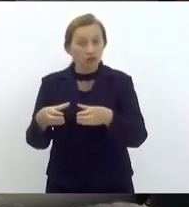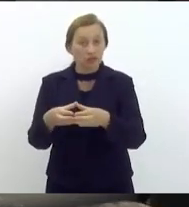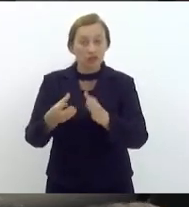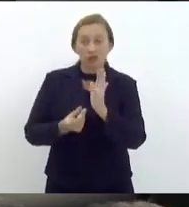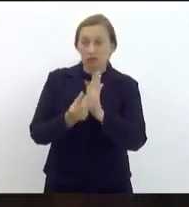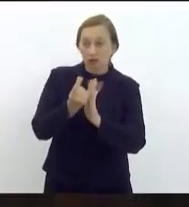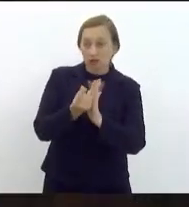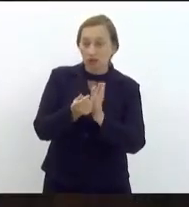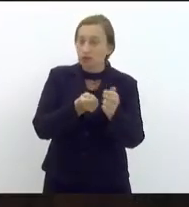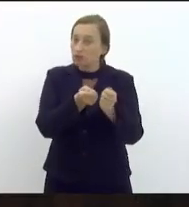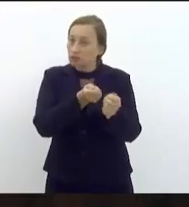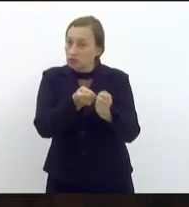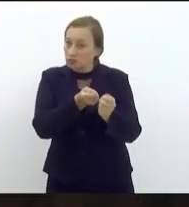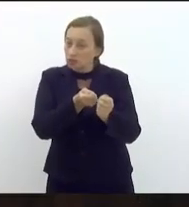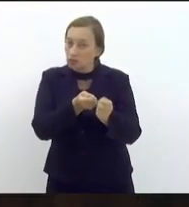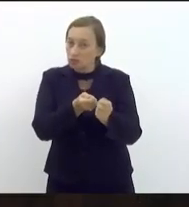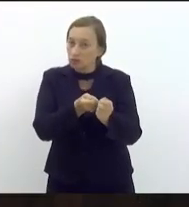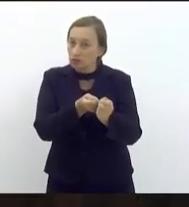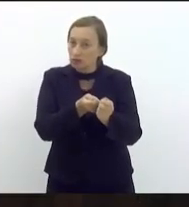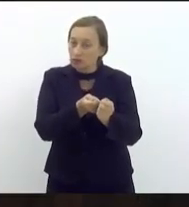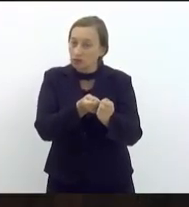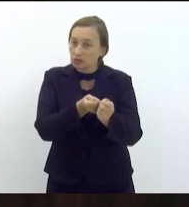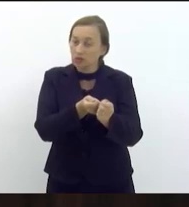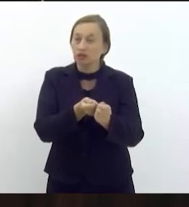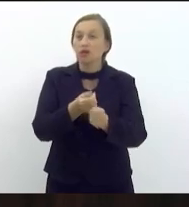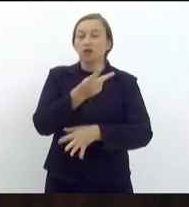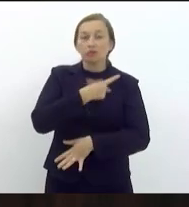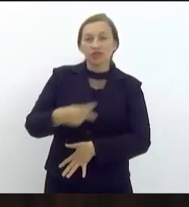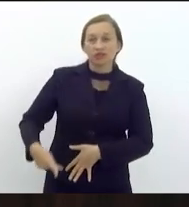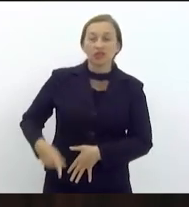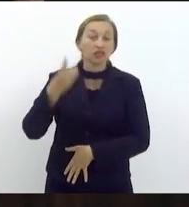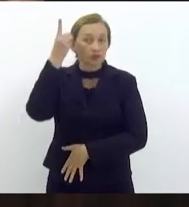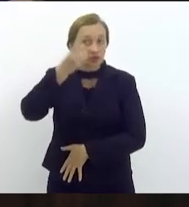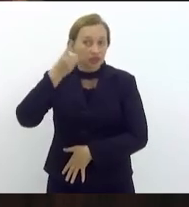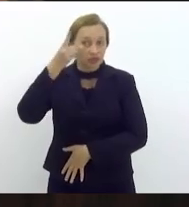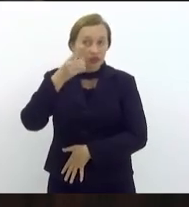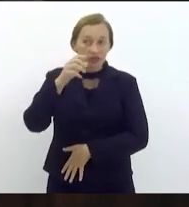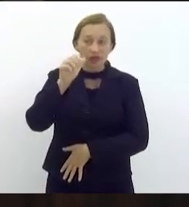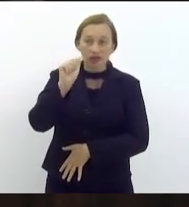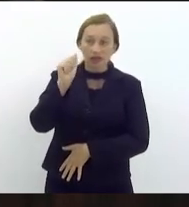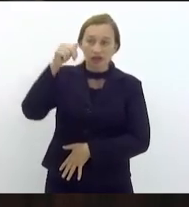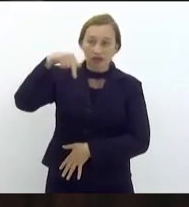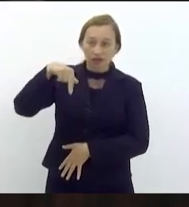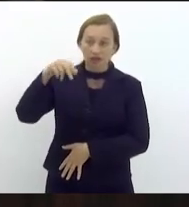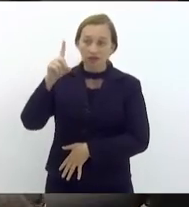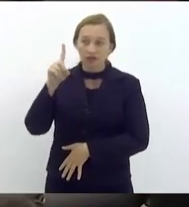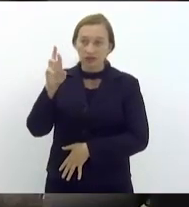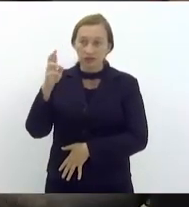orçamento Finanças fiscalização financeira e controle nosso Presidente Deputado André Corrêa